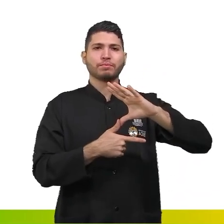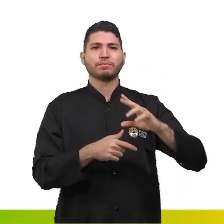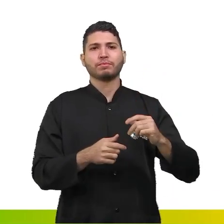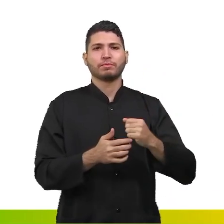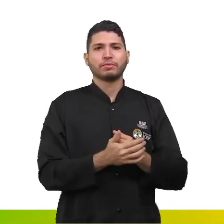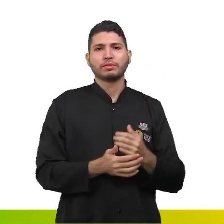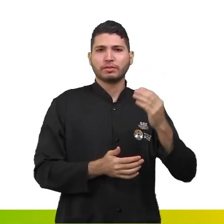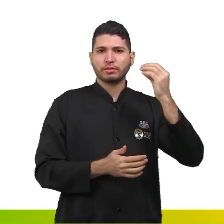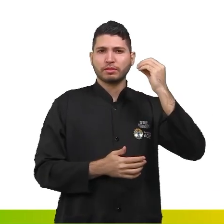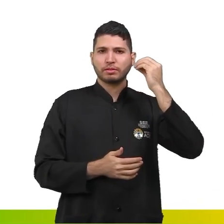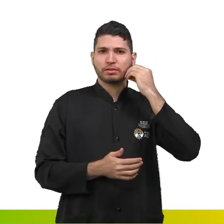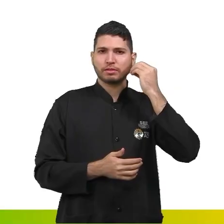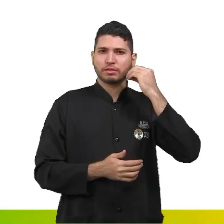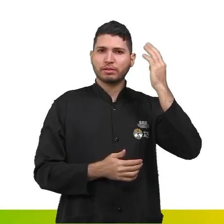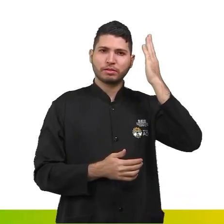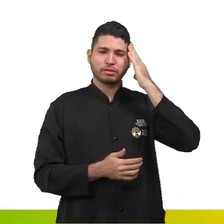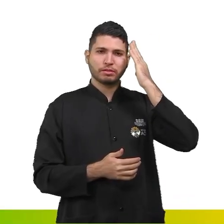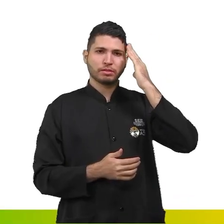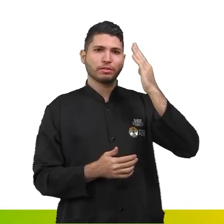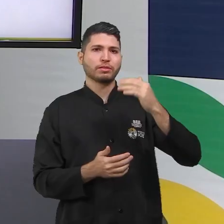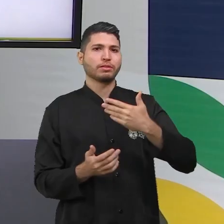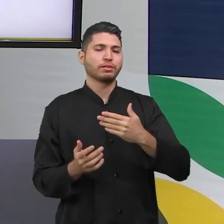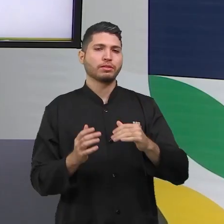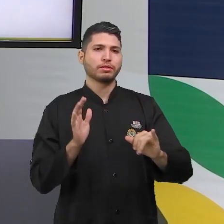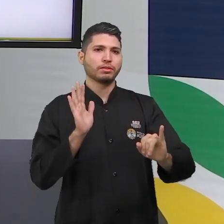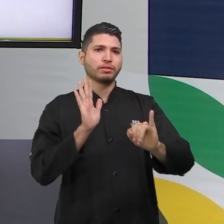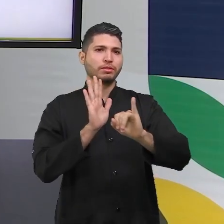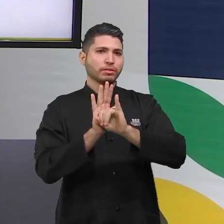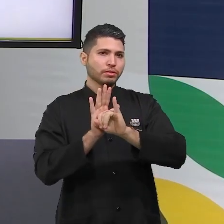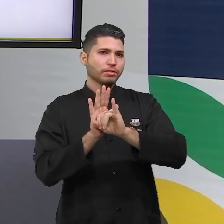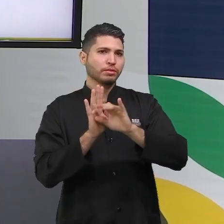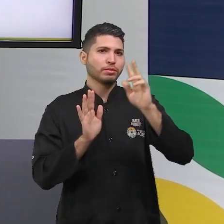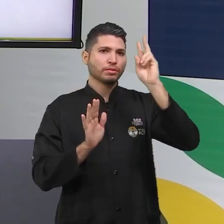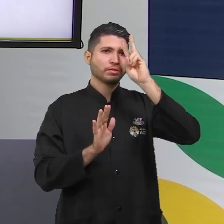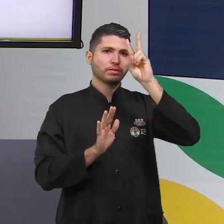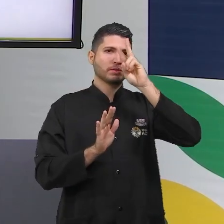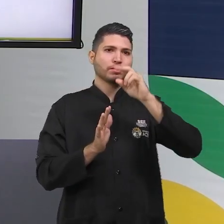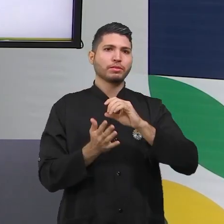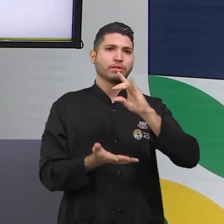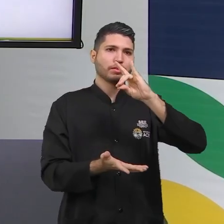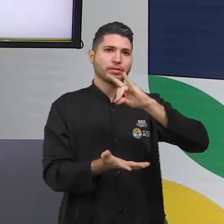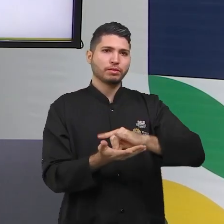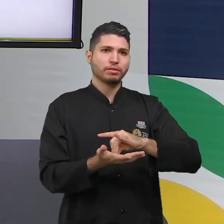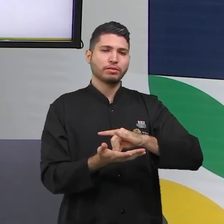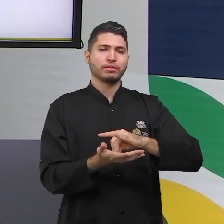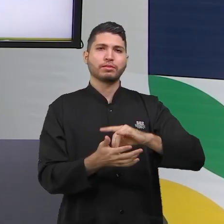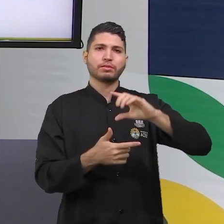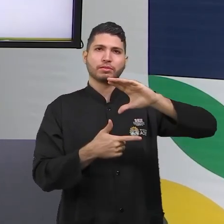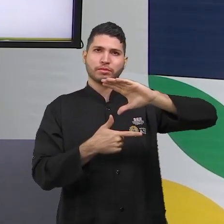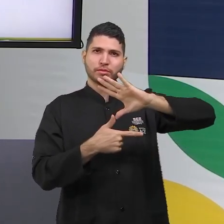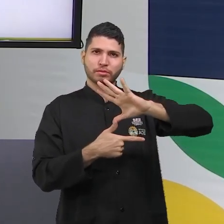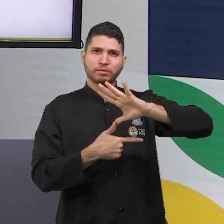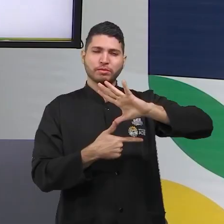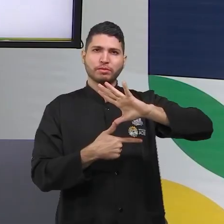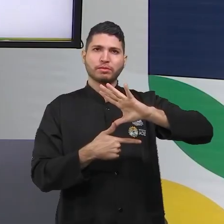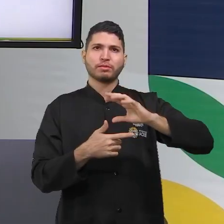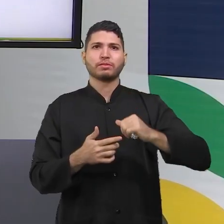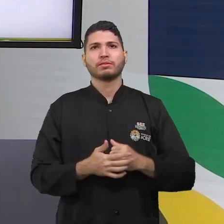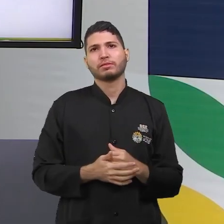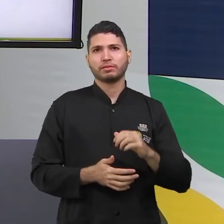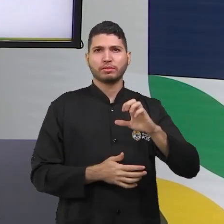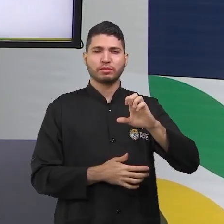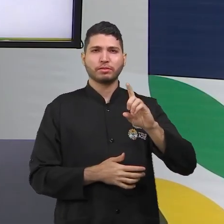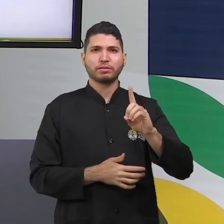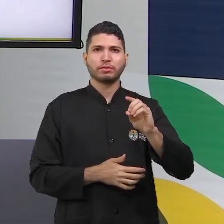a história e a realidade latino-americana. E aqui eu não poderia deixar de colocar em destaque a figura de